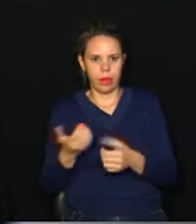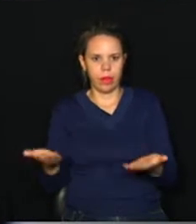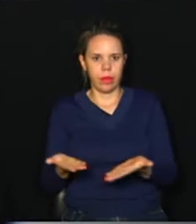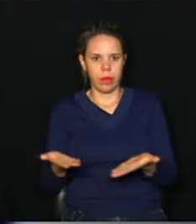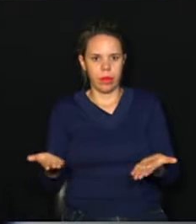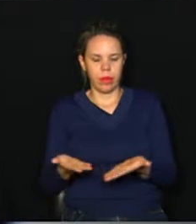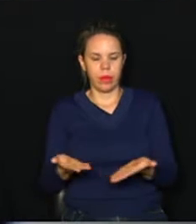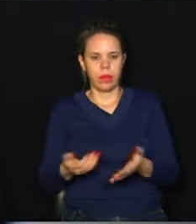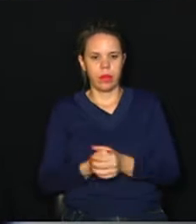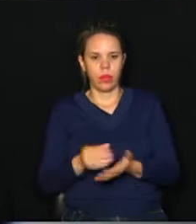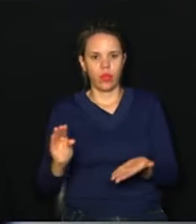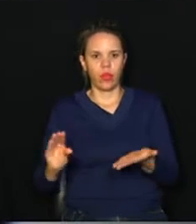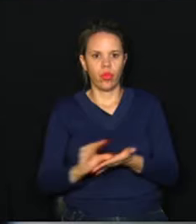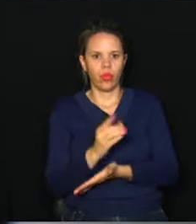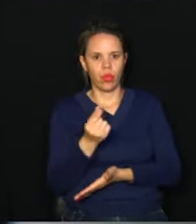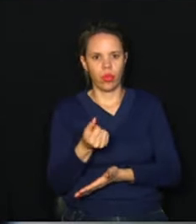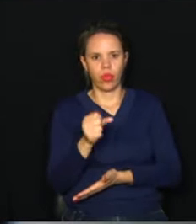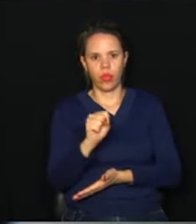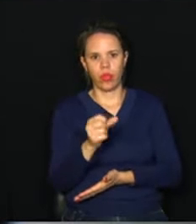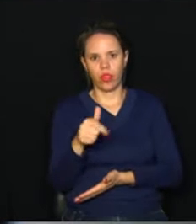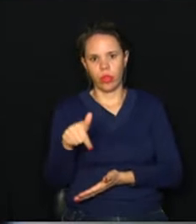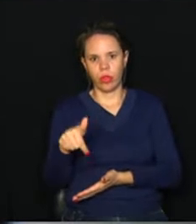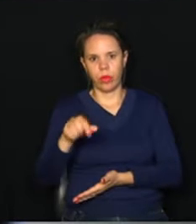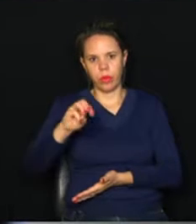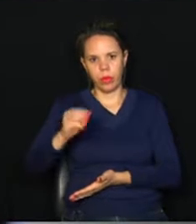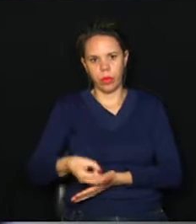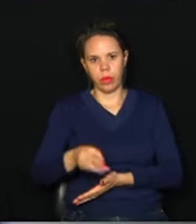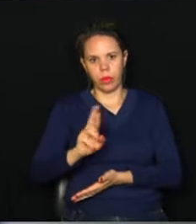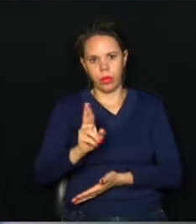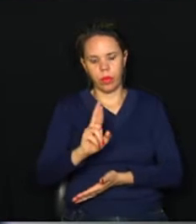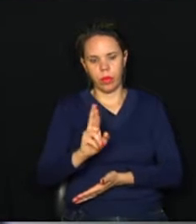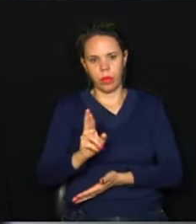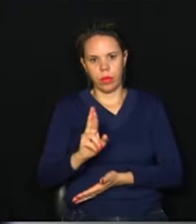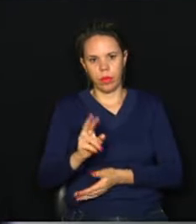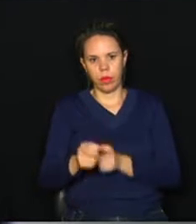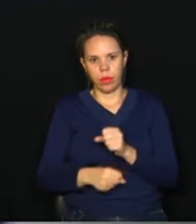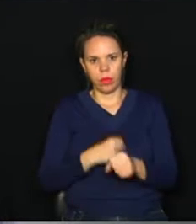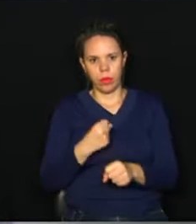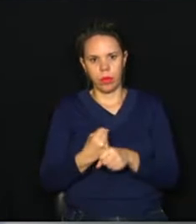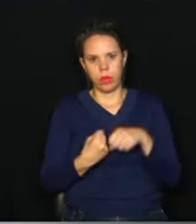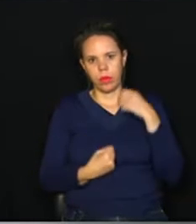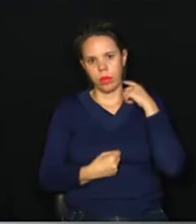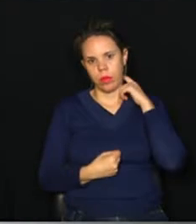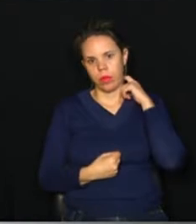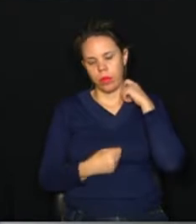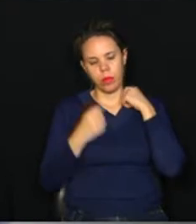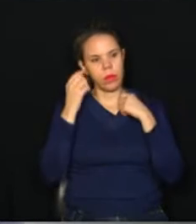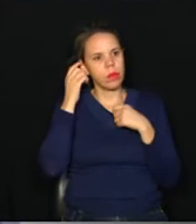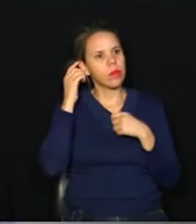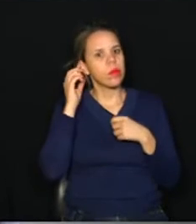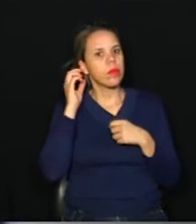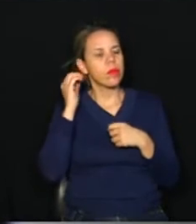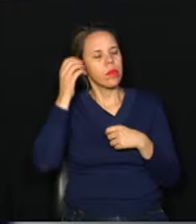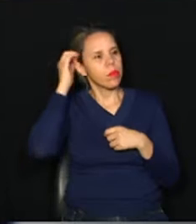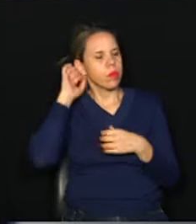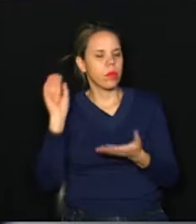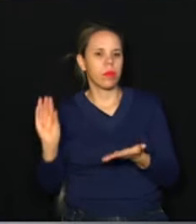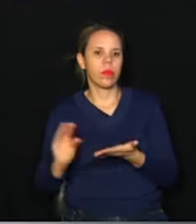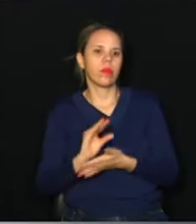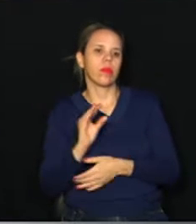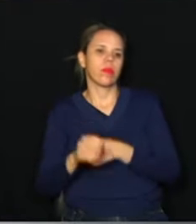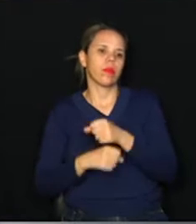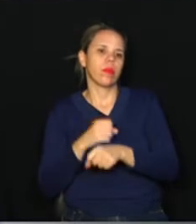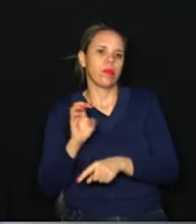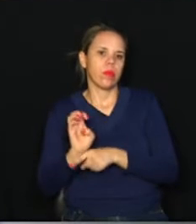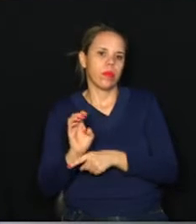um orçamento de 87 milhões de reais ano, que, frente ao orçamento do